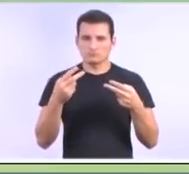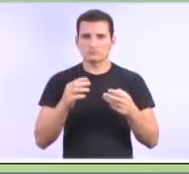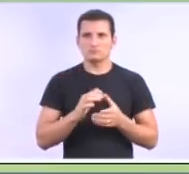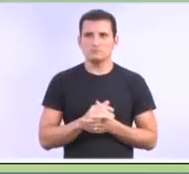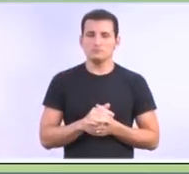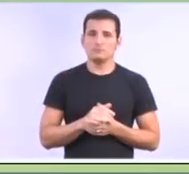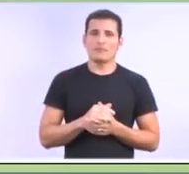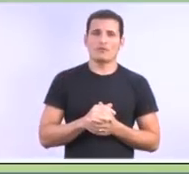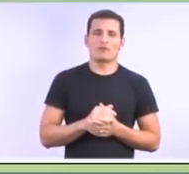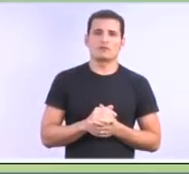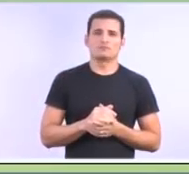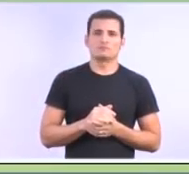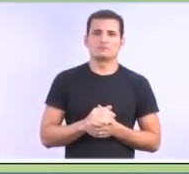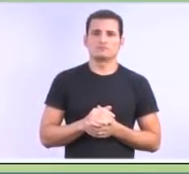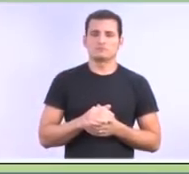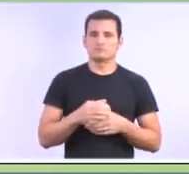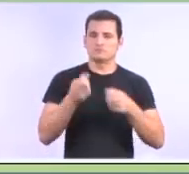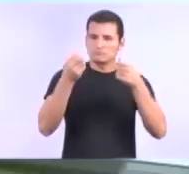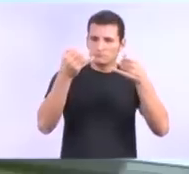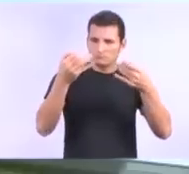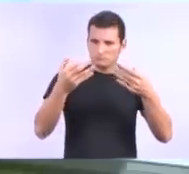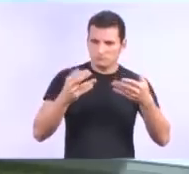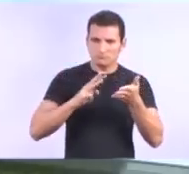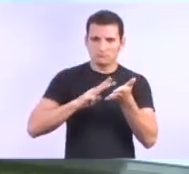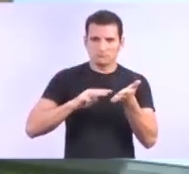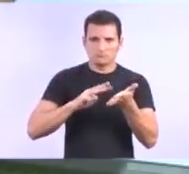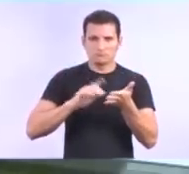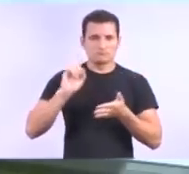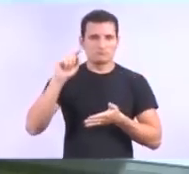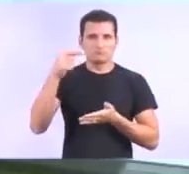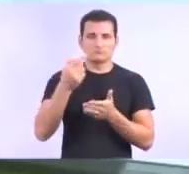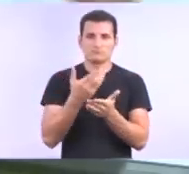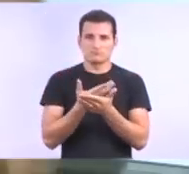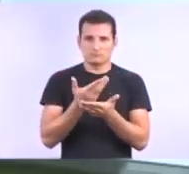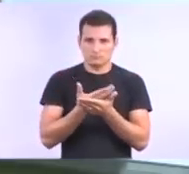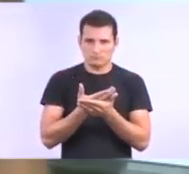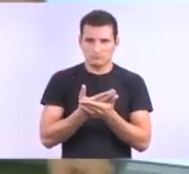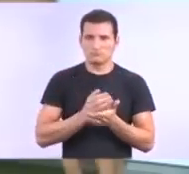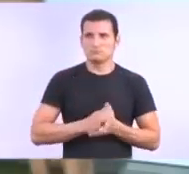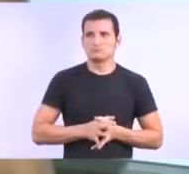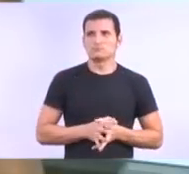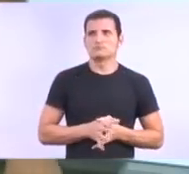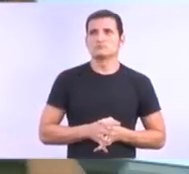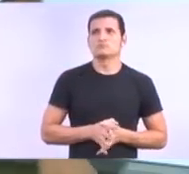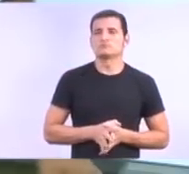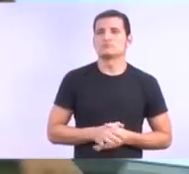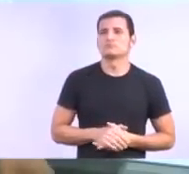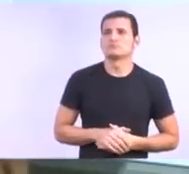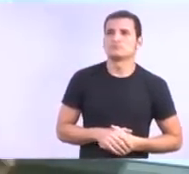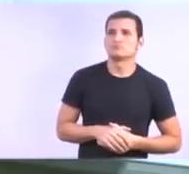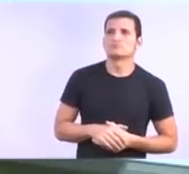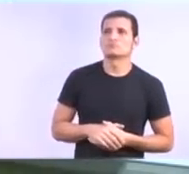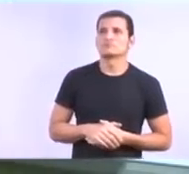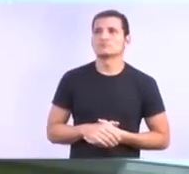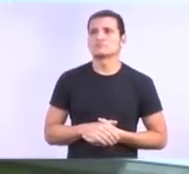sobre métodos na próxima aula, na aula 3, a gente vai destrinchar bastante essas questões de métodos, tá?